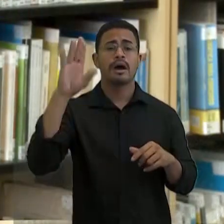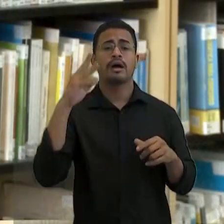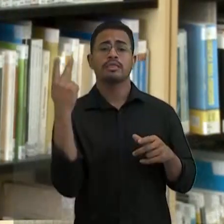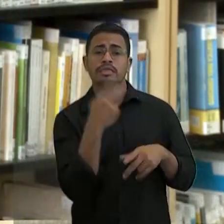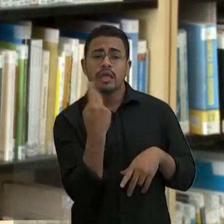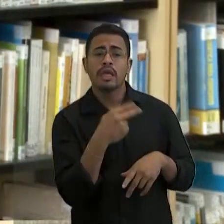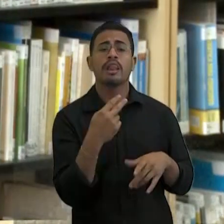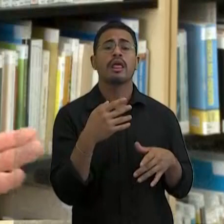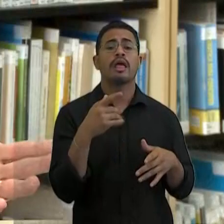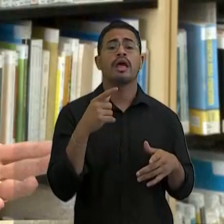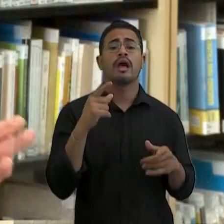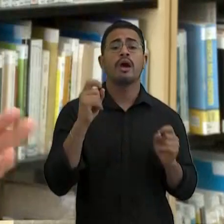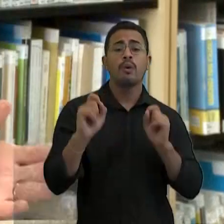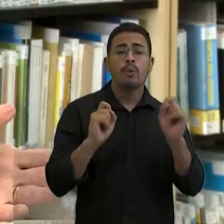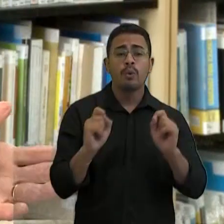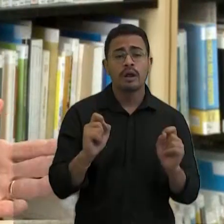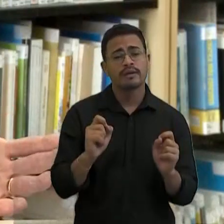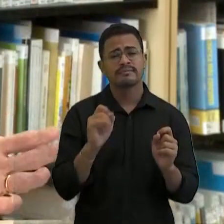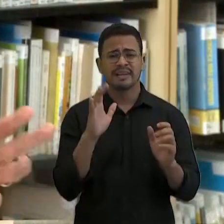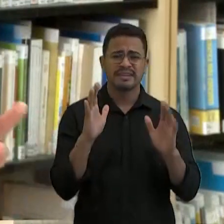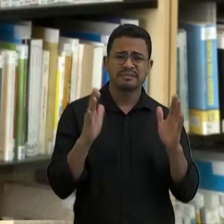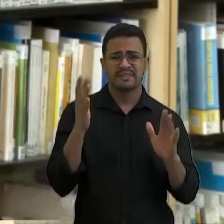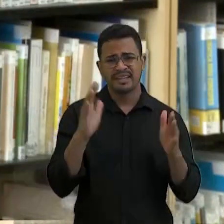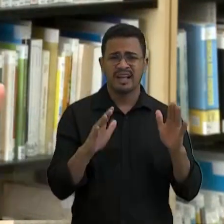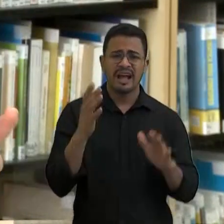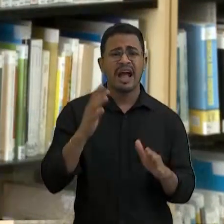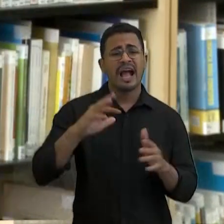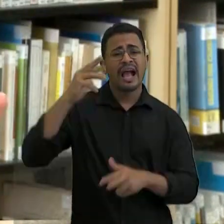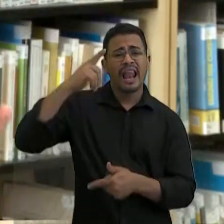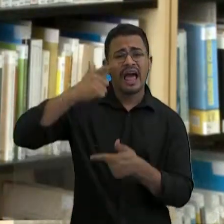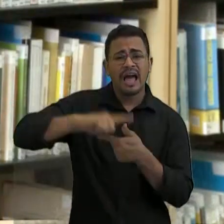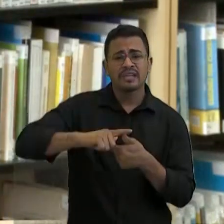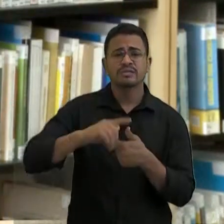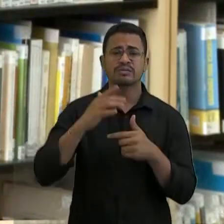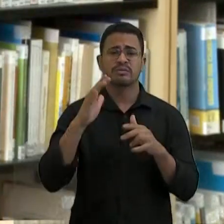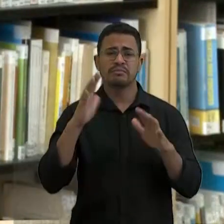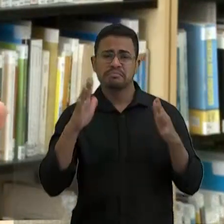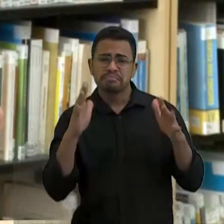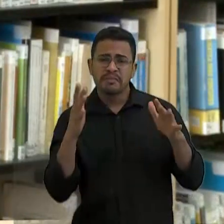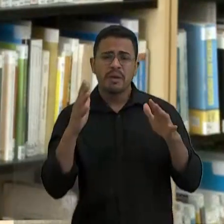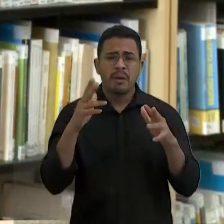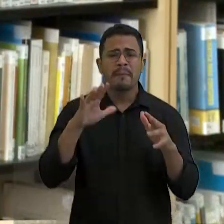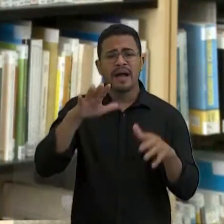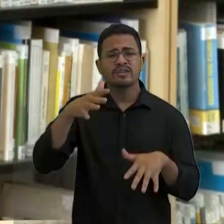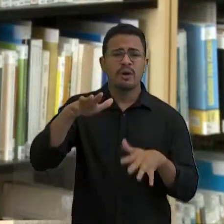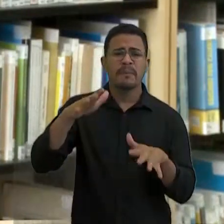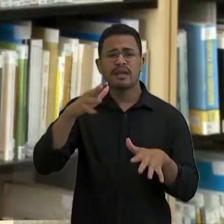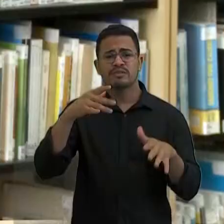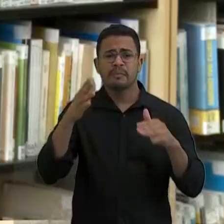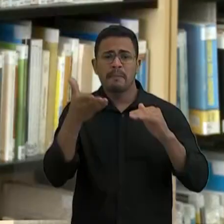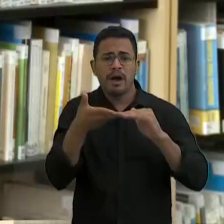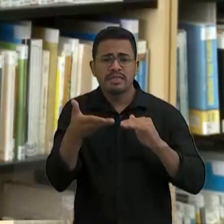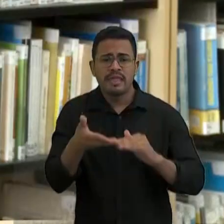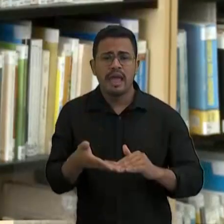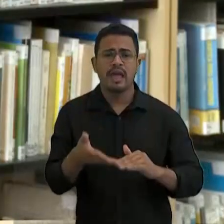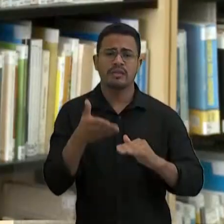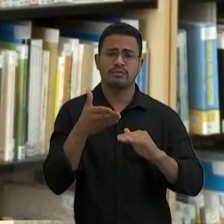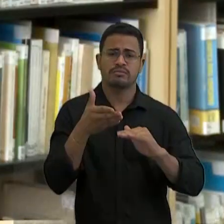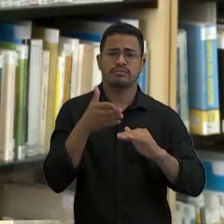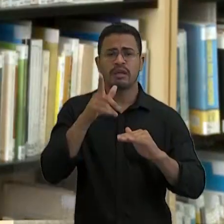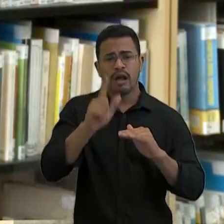do clássico, que fica entre o clássico e uma forma modernizante, modernizadora da